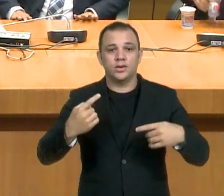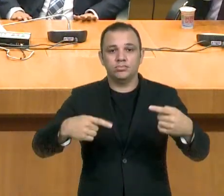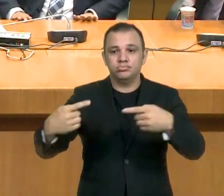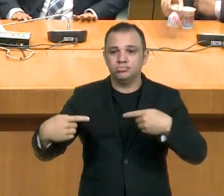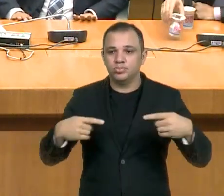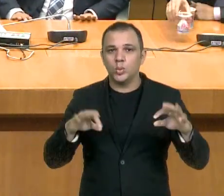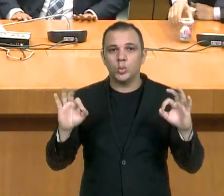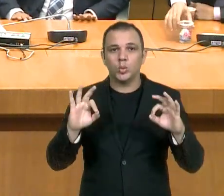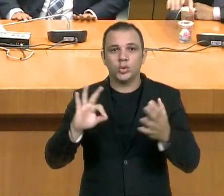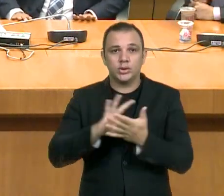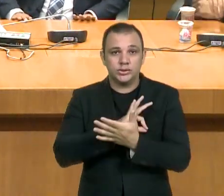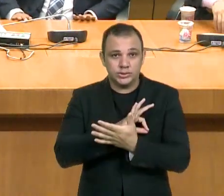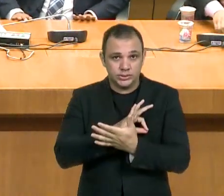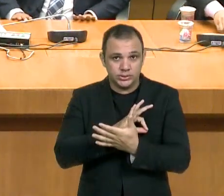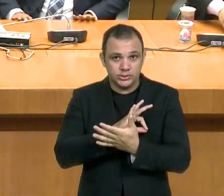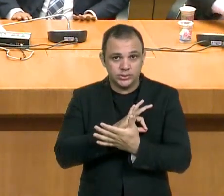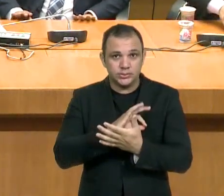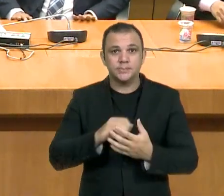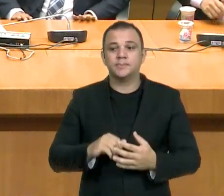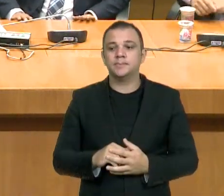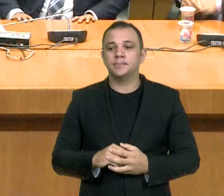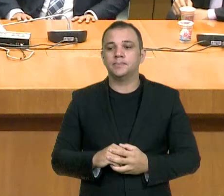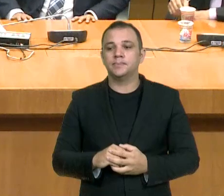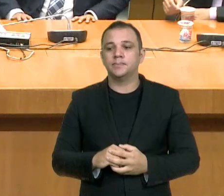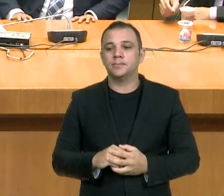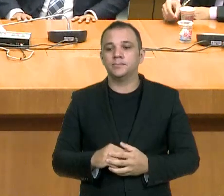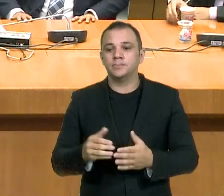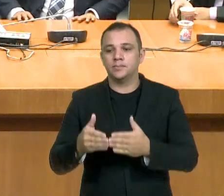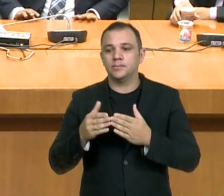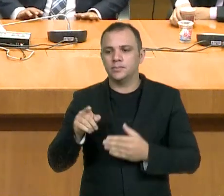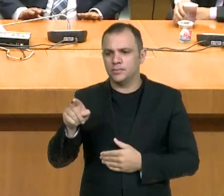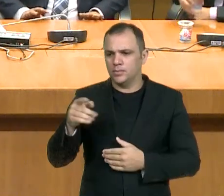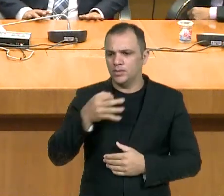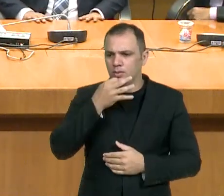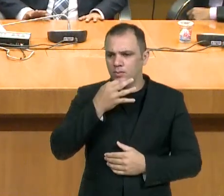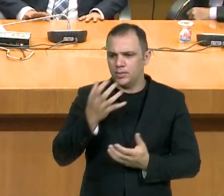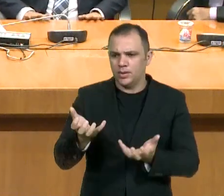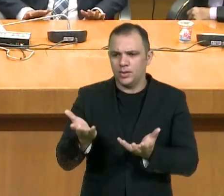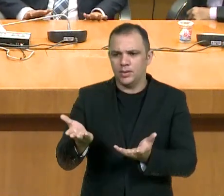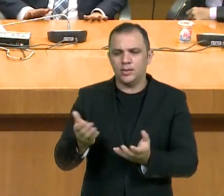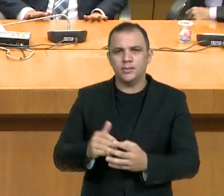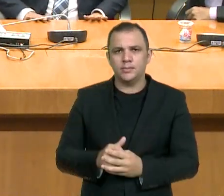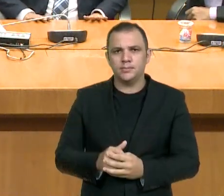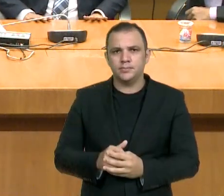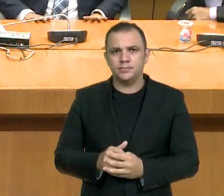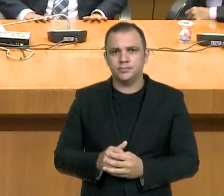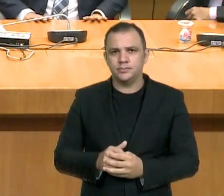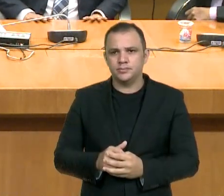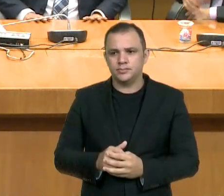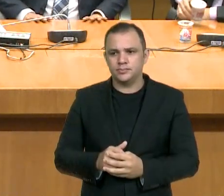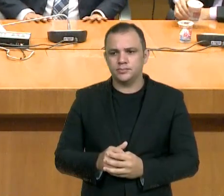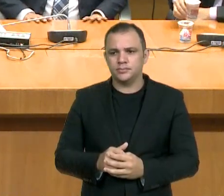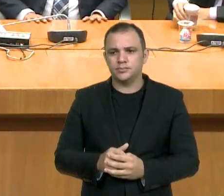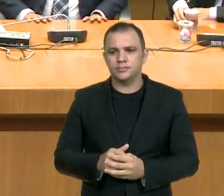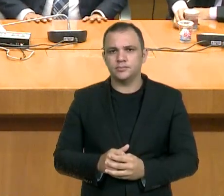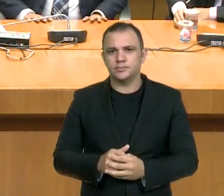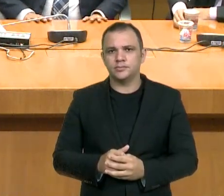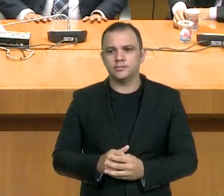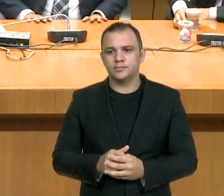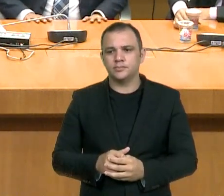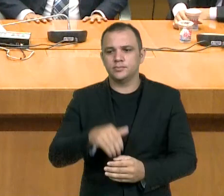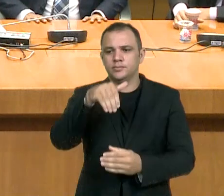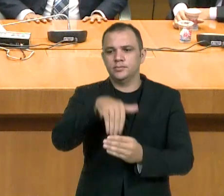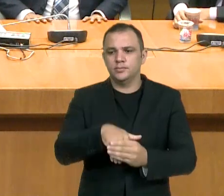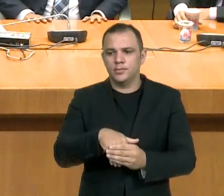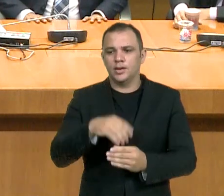discussão. Consulto se o deputado Carlos Lula quer fazer alguma manifestação. Agradeço, deputado. Em